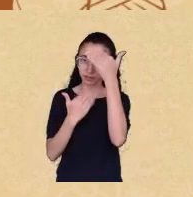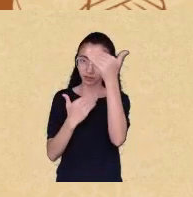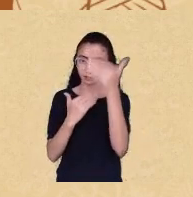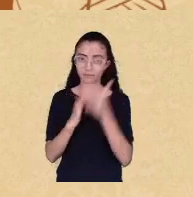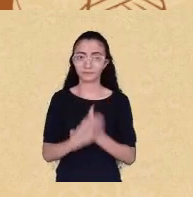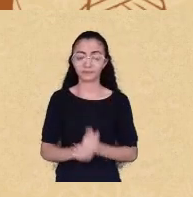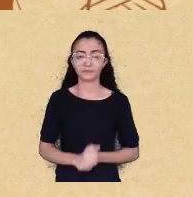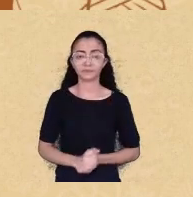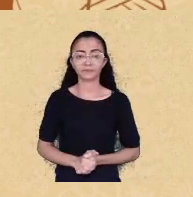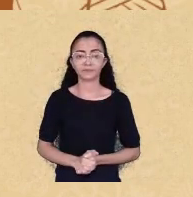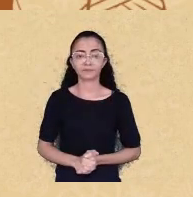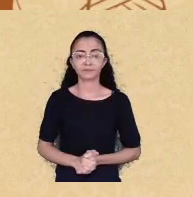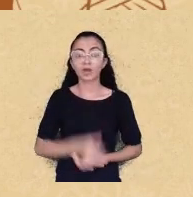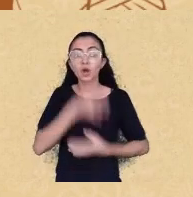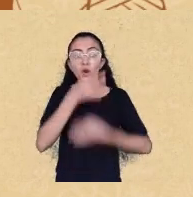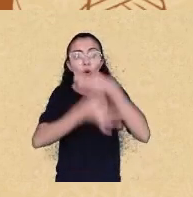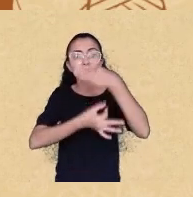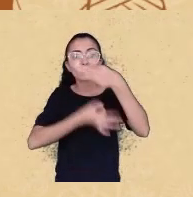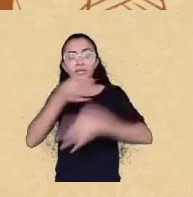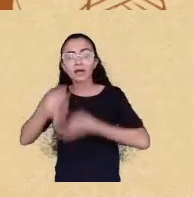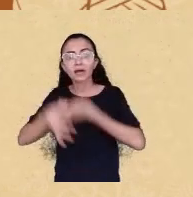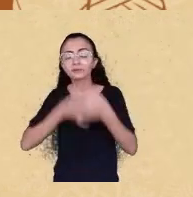Outros comentários?